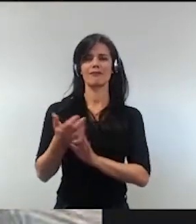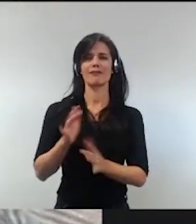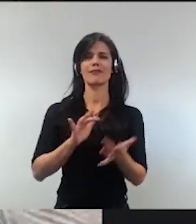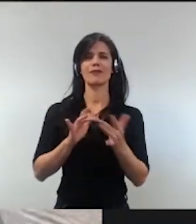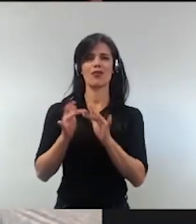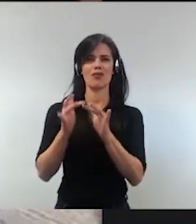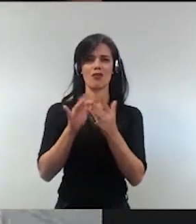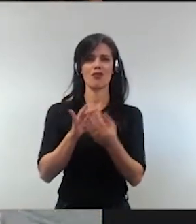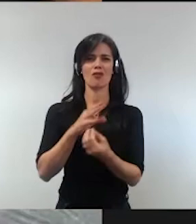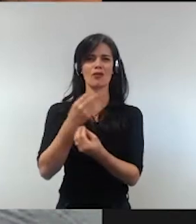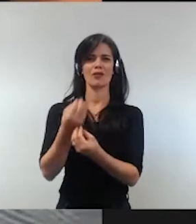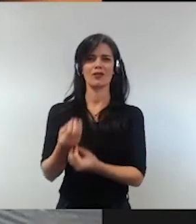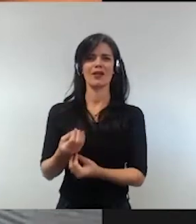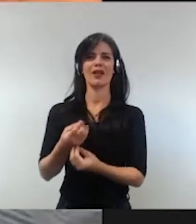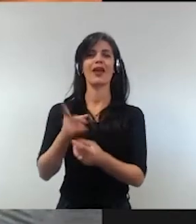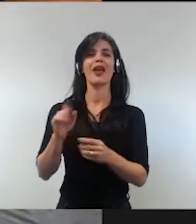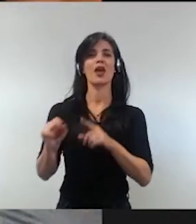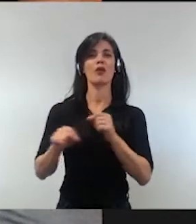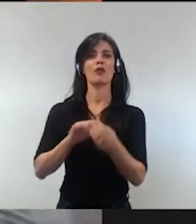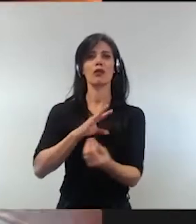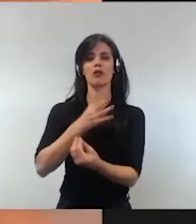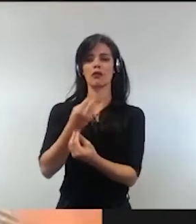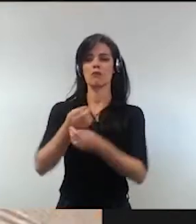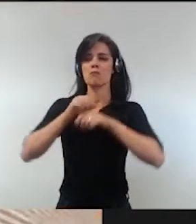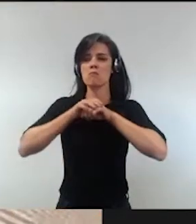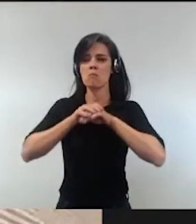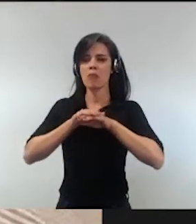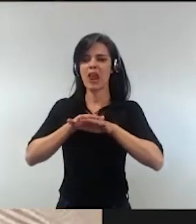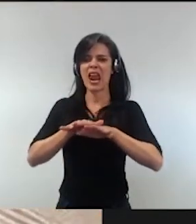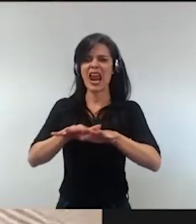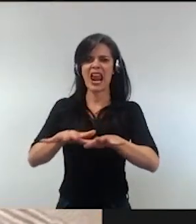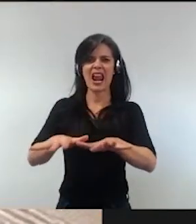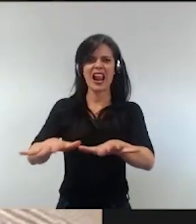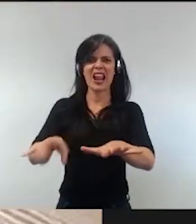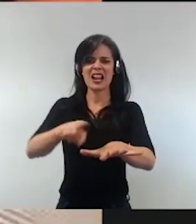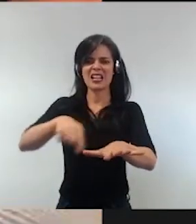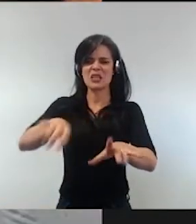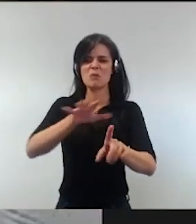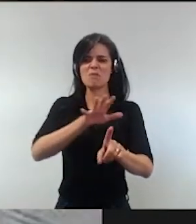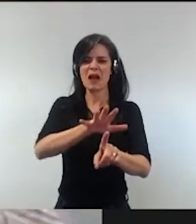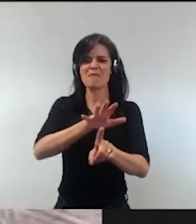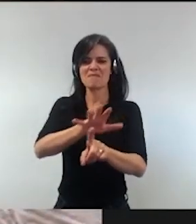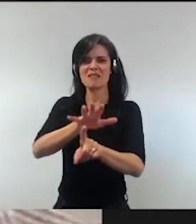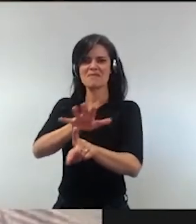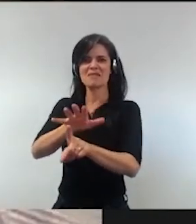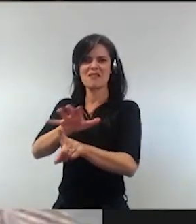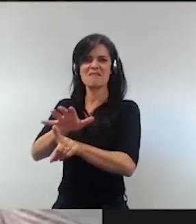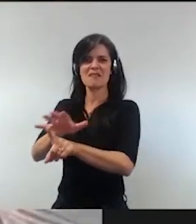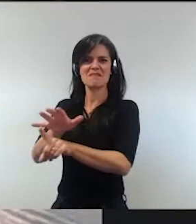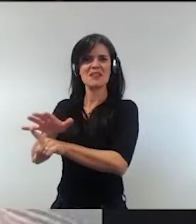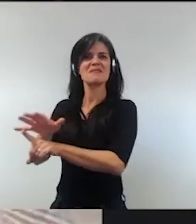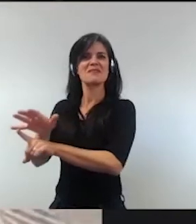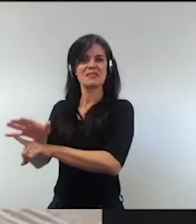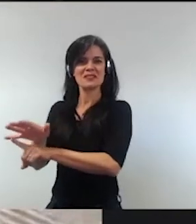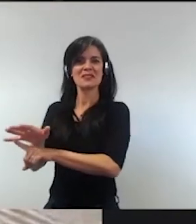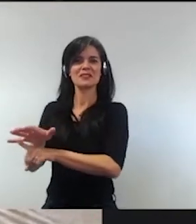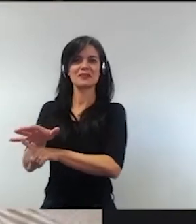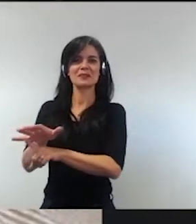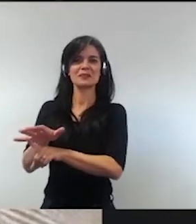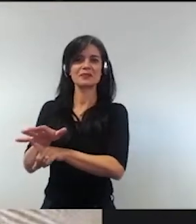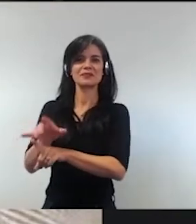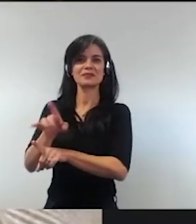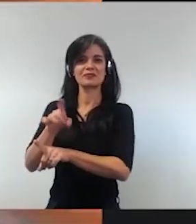implica essa reação maciça, massiva do público, e é para esse público que ela acaba